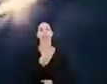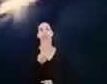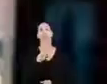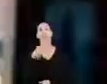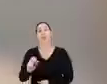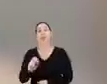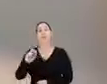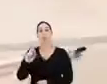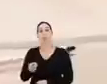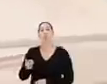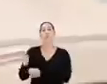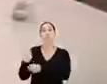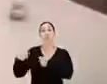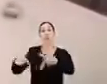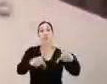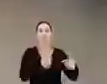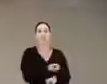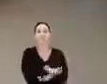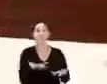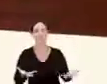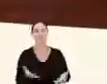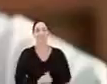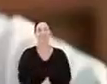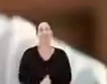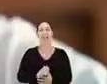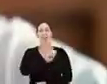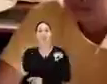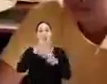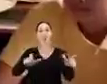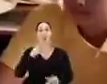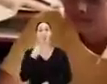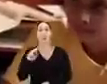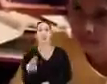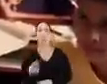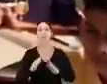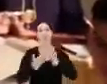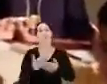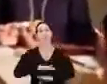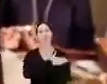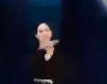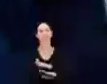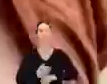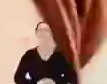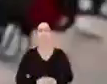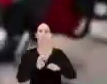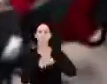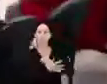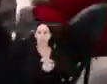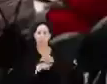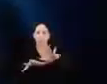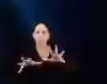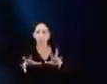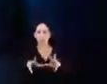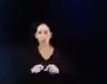novos empregos. Somar para colocar 1 milhão de alunos em tempo integral. E nesta retomada, somar forças para fazer